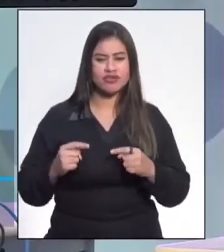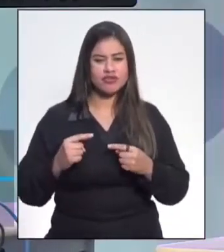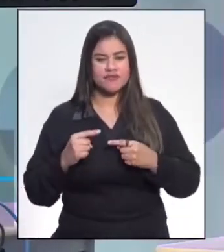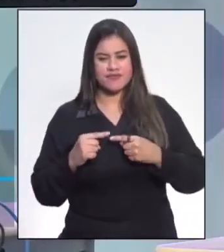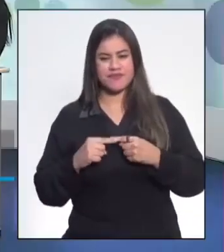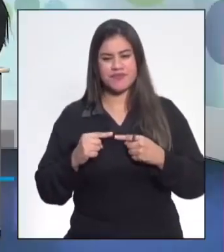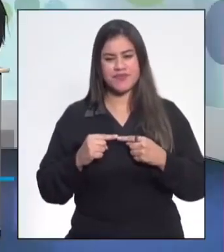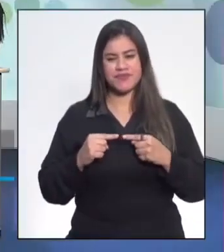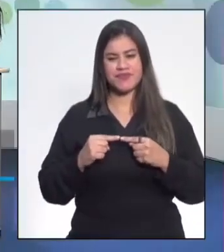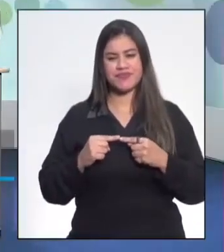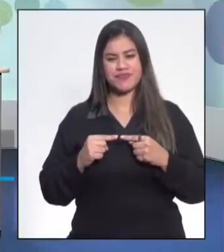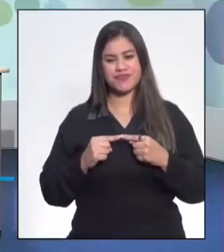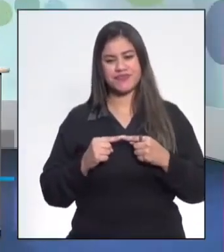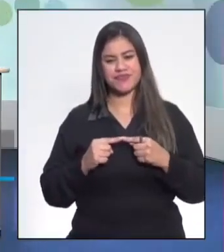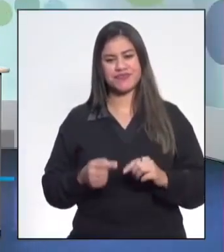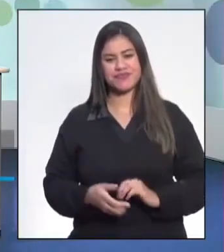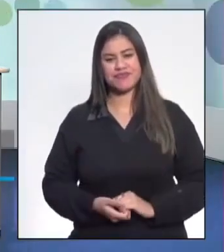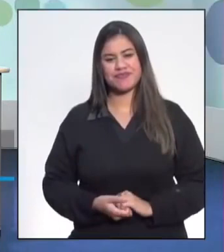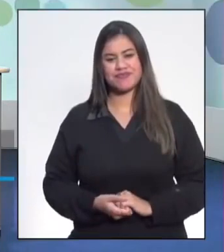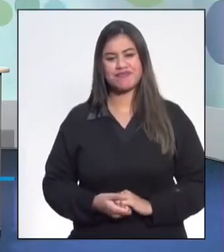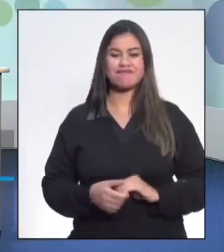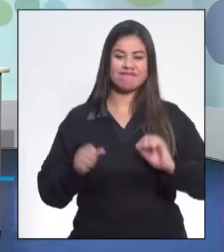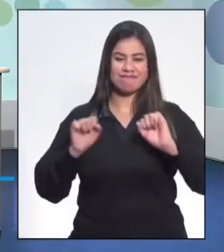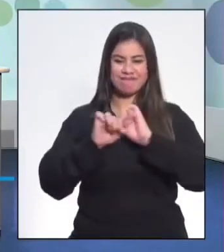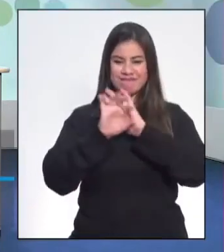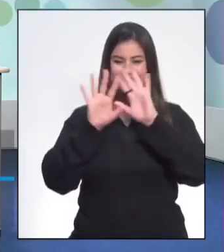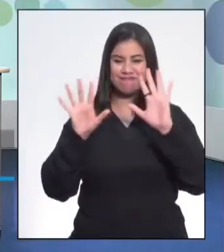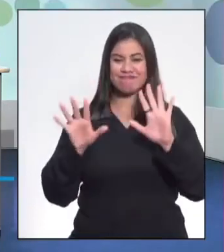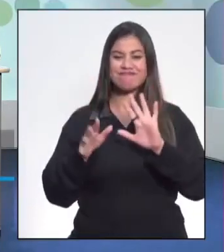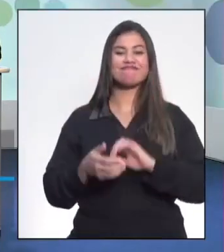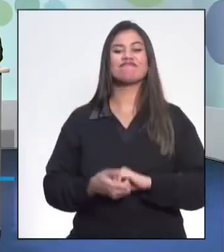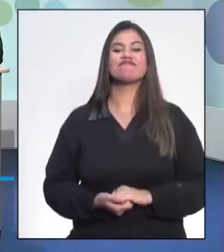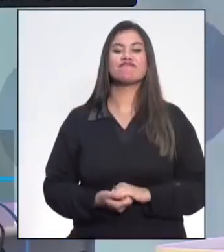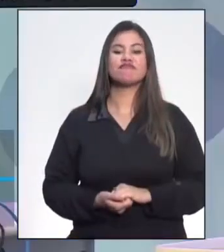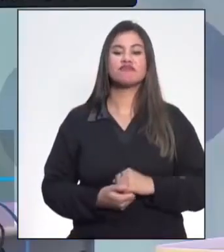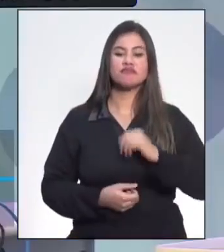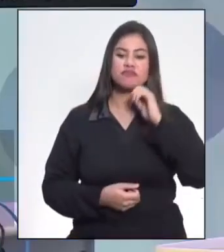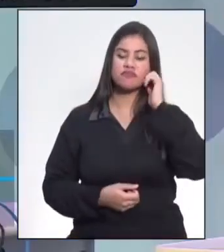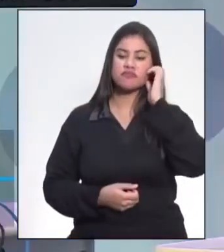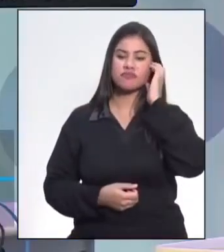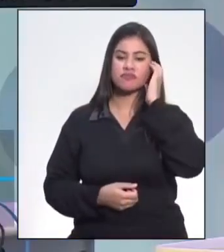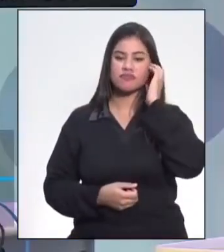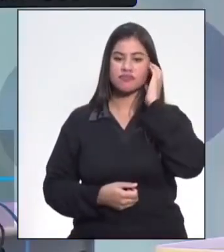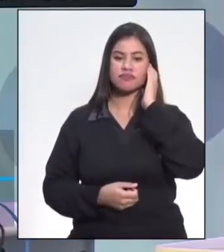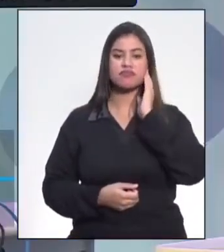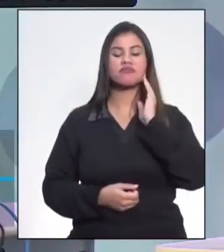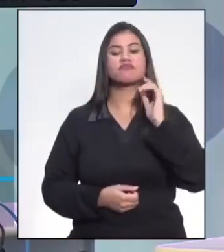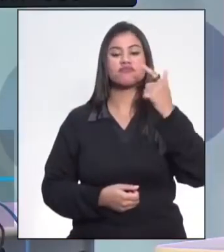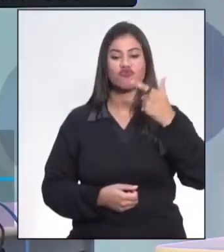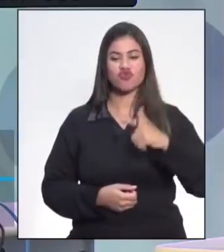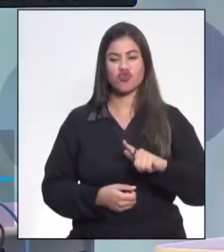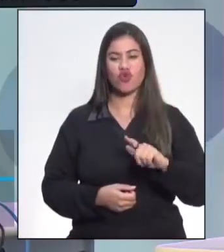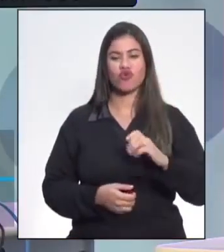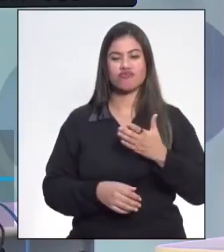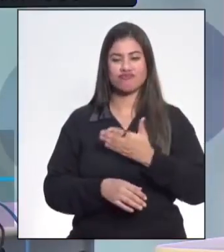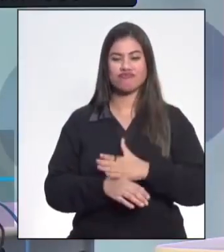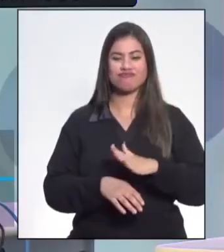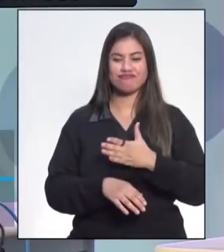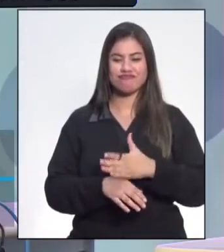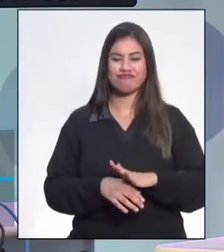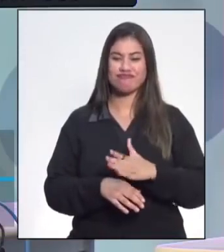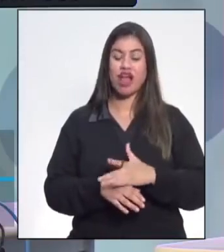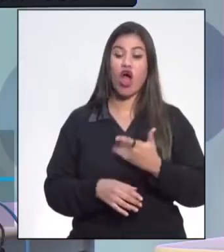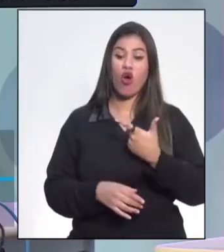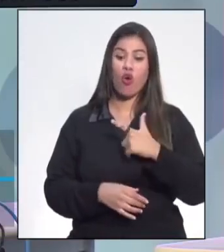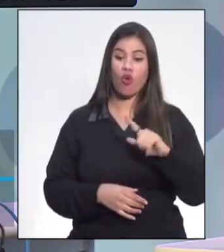dentro da ideia, sim. Né? Ok. Acho que deu para clarear um pouquinho, sim, né? Mas com isso a gente vai treinar mais um pouquinho, perfeito? Vamos numa